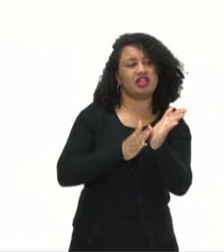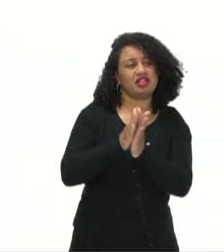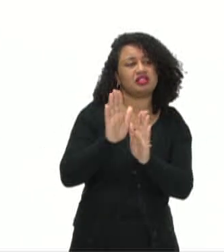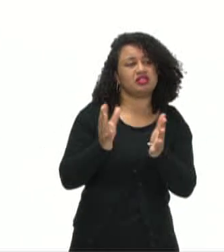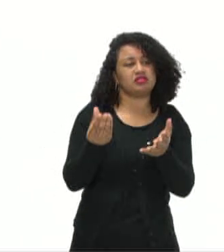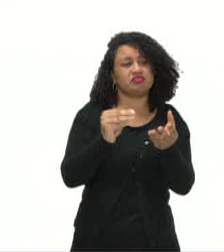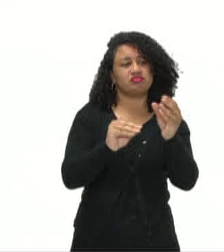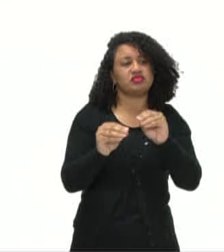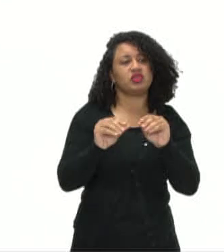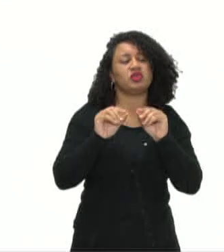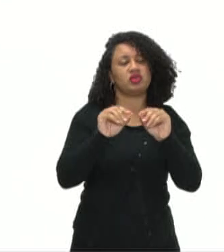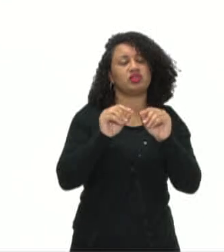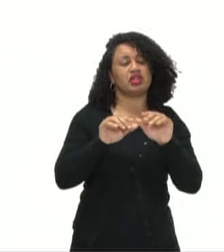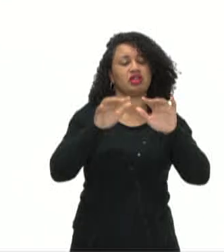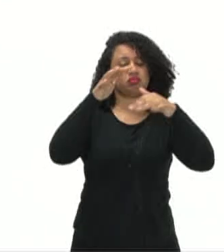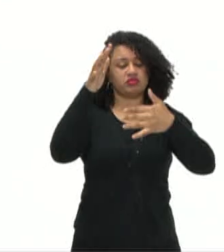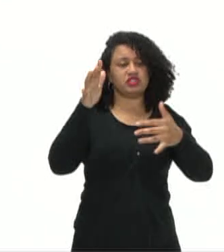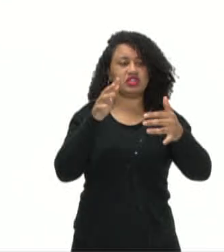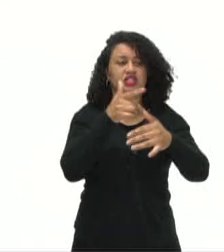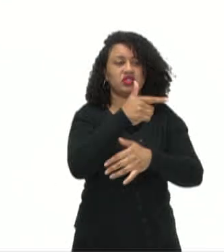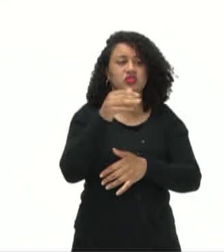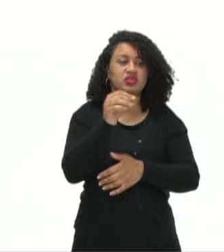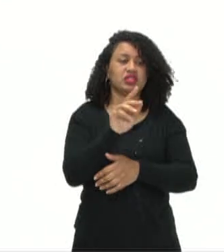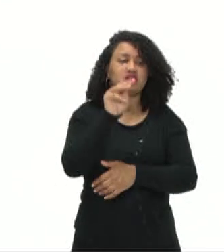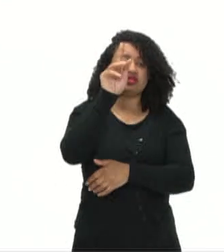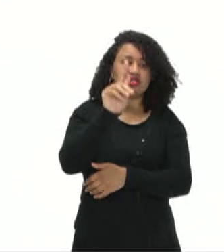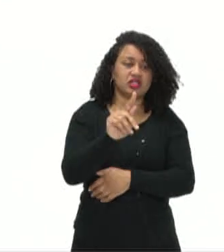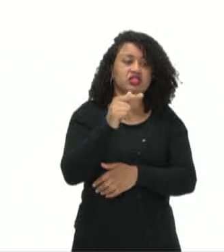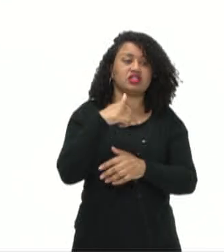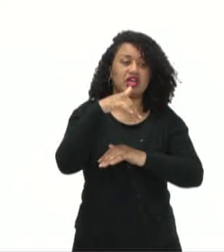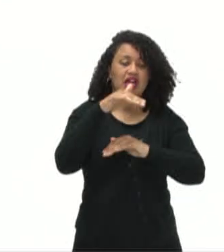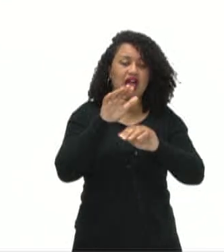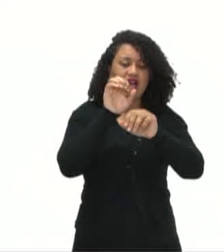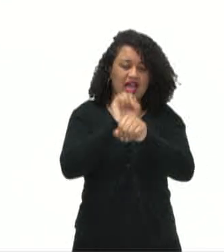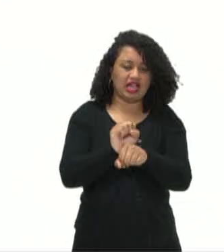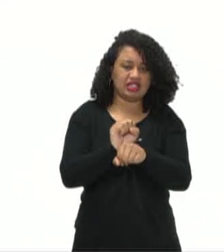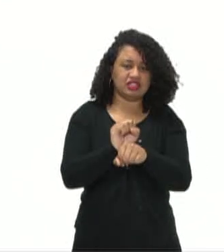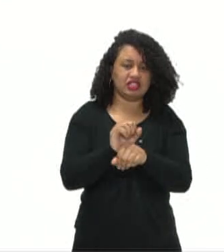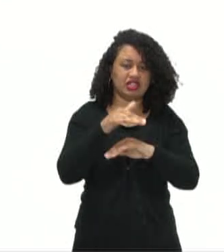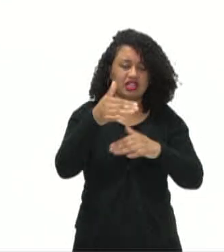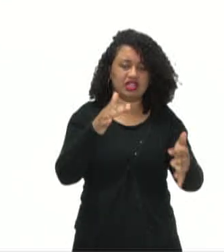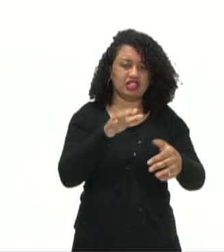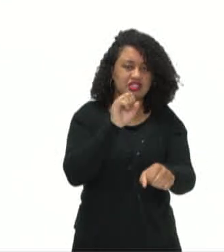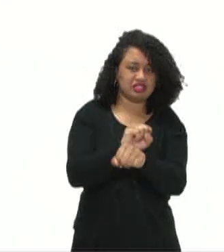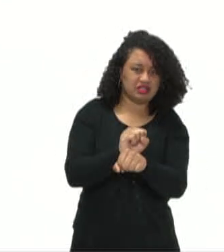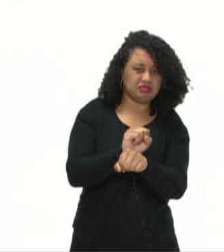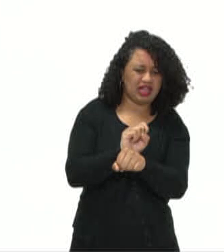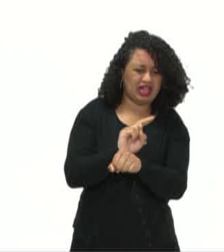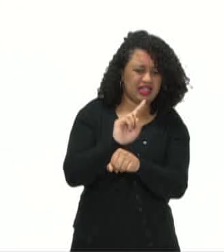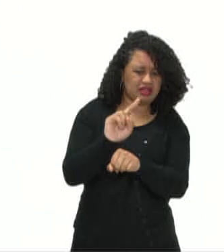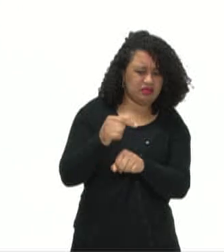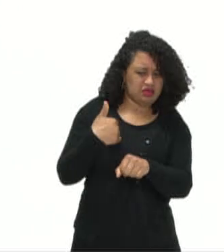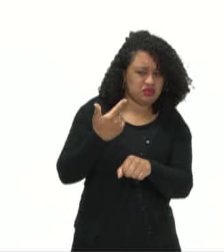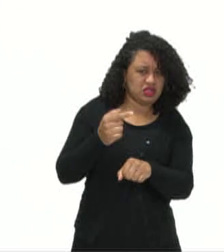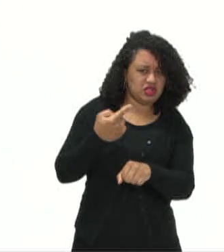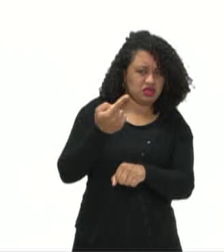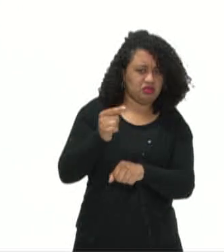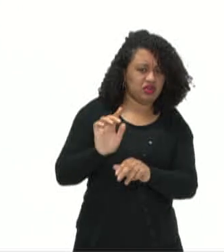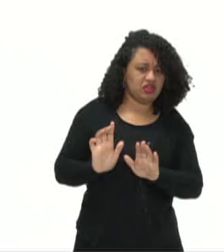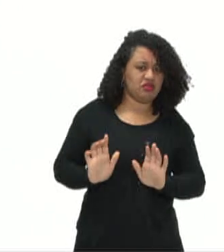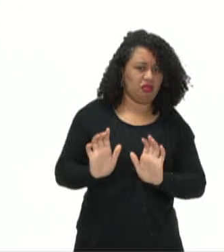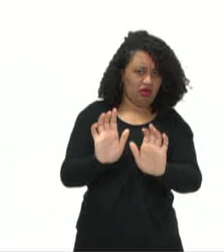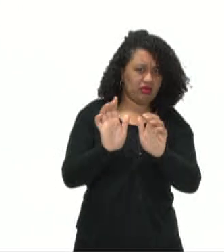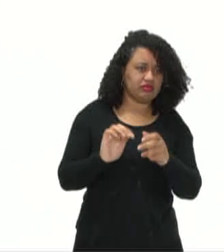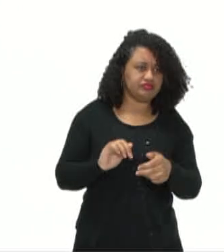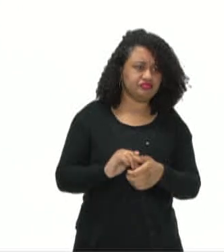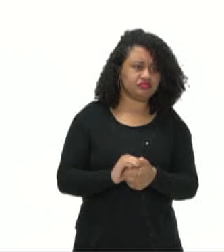colocar uma geladeira de 200 kg em cima, a caixa para, mesmo após deixar de ser empurrada? C.